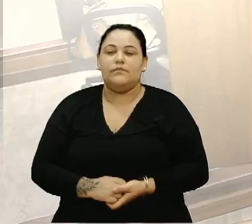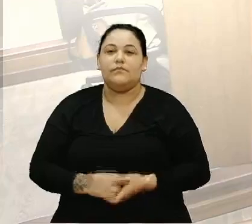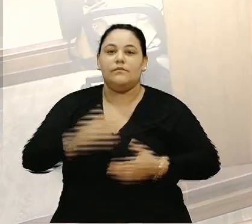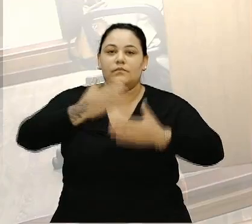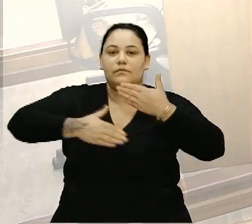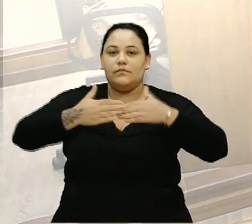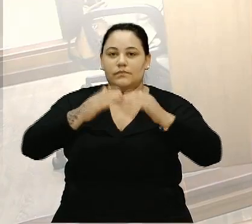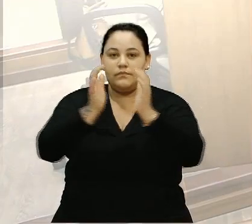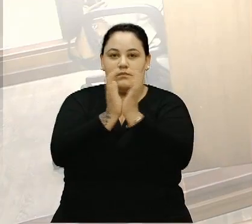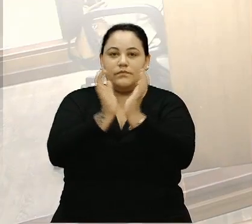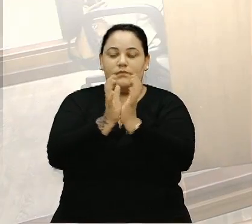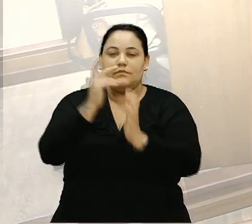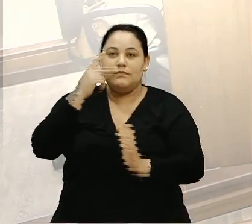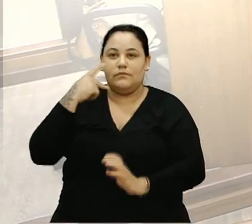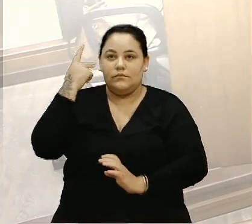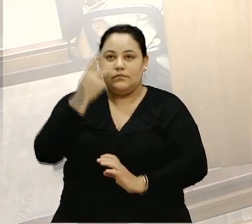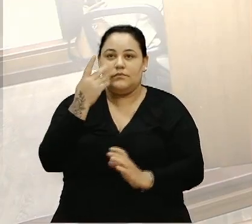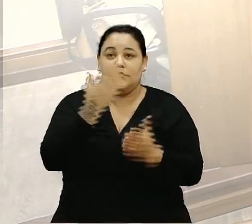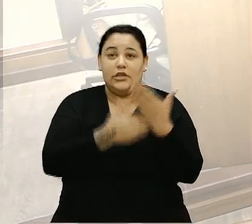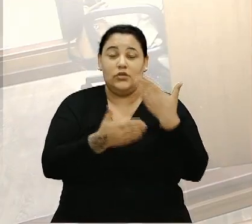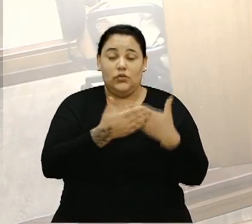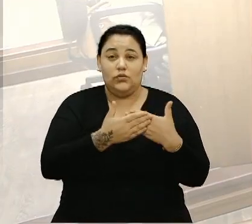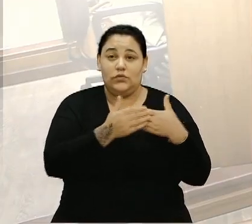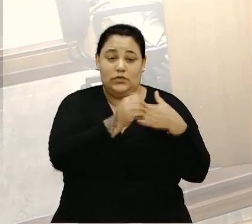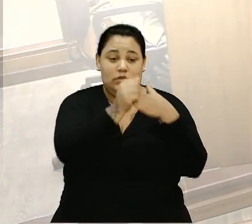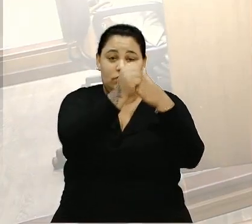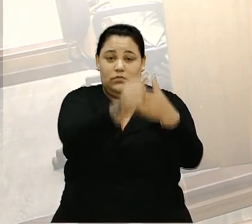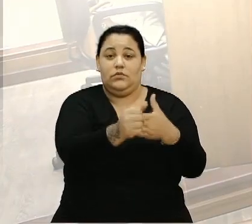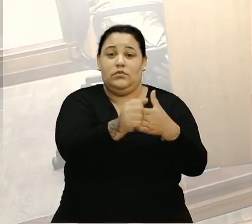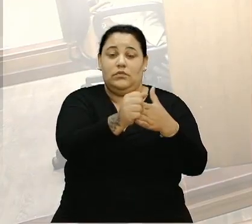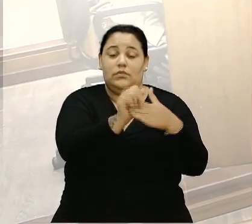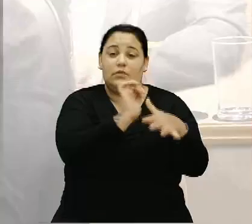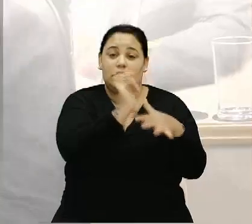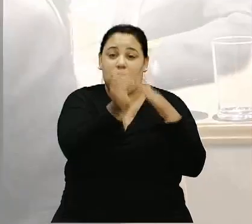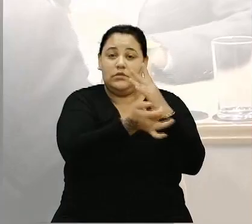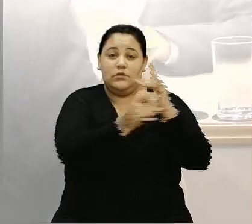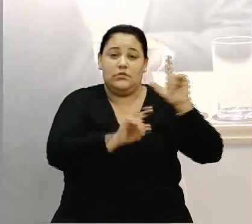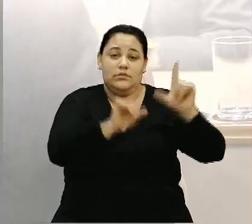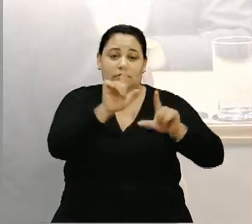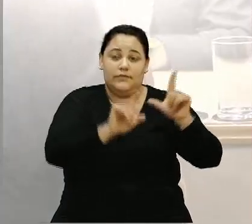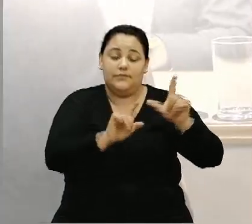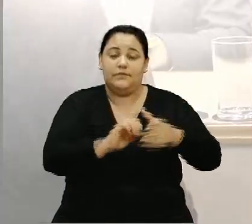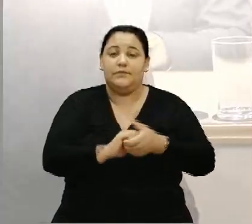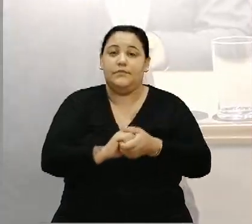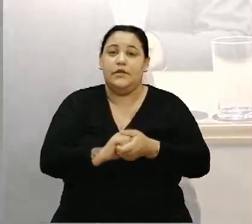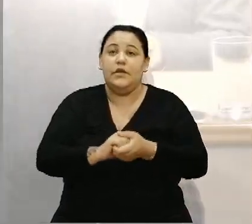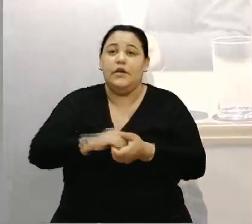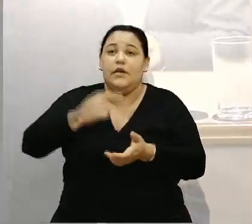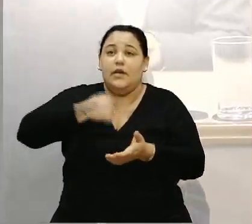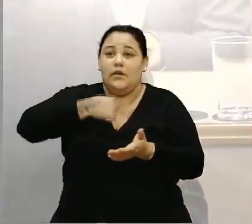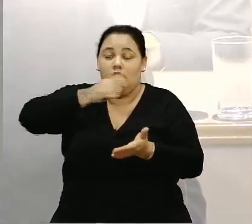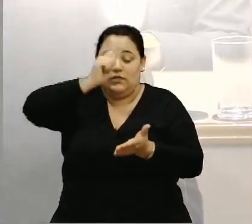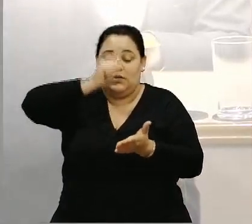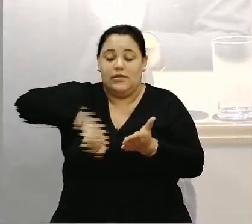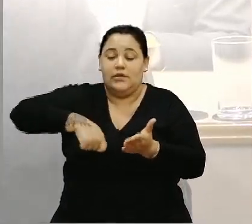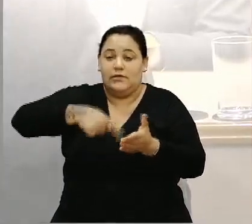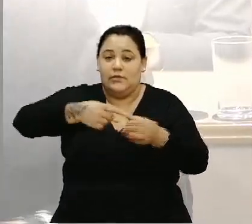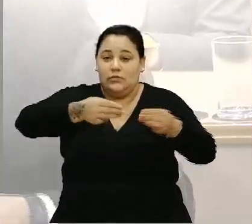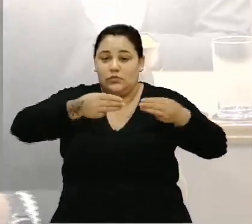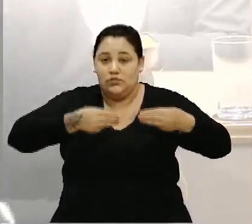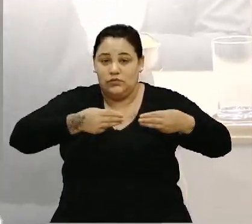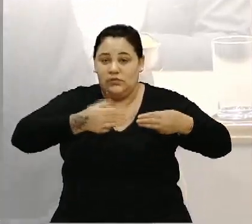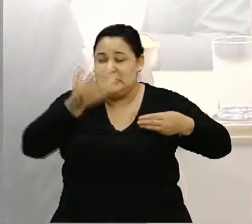Colegas vereadores e a todos aqueles que nos assistem pelas redes sociais, assinei essa moção